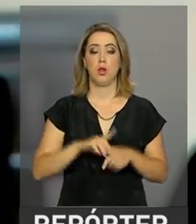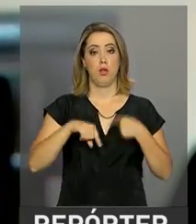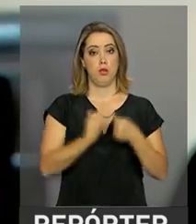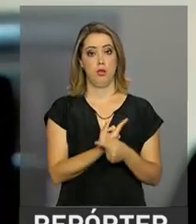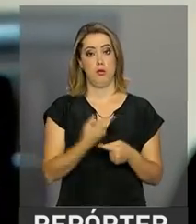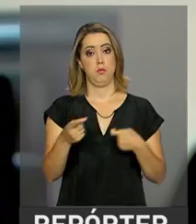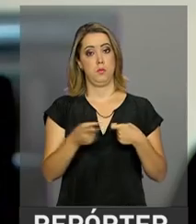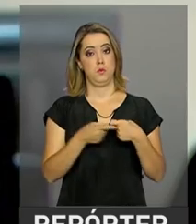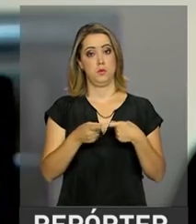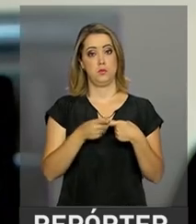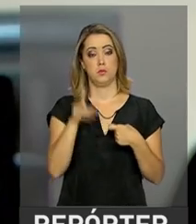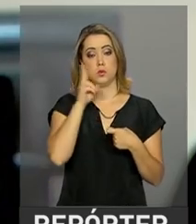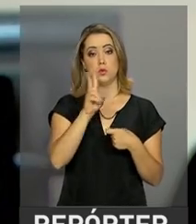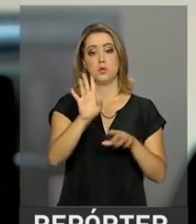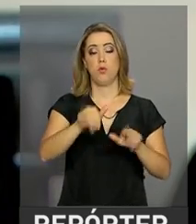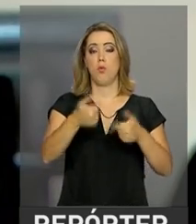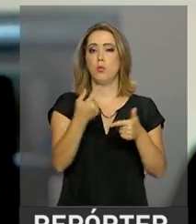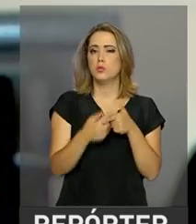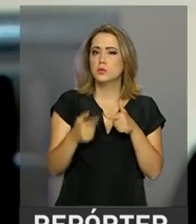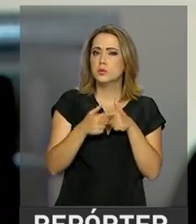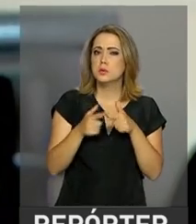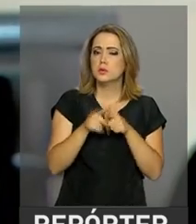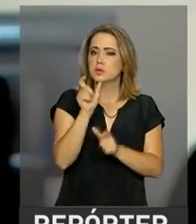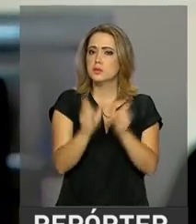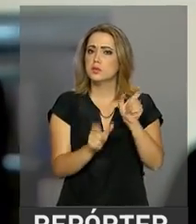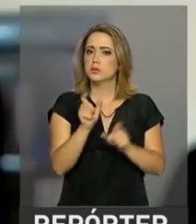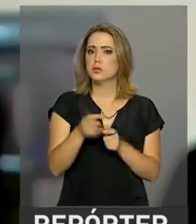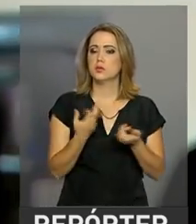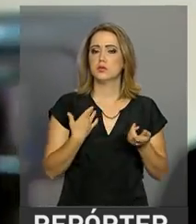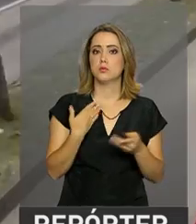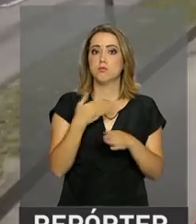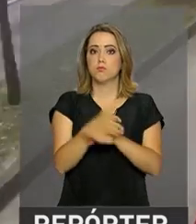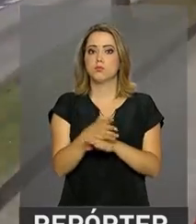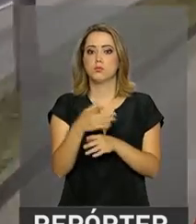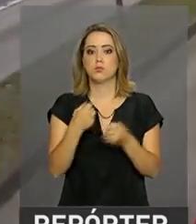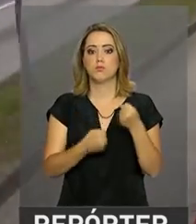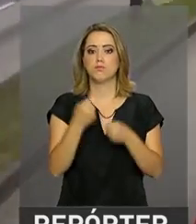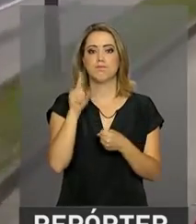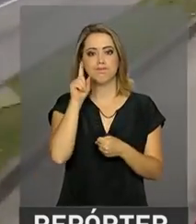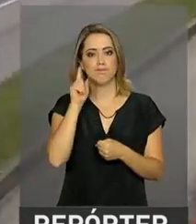avaliar a situação do paciente a equipe do SAMU é acionada